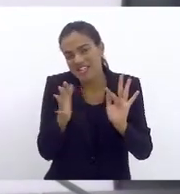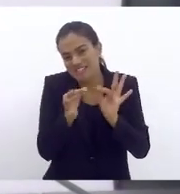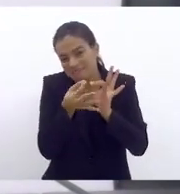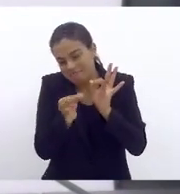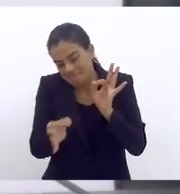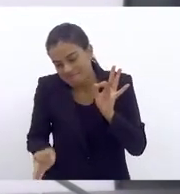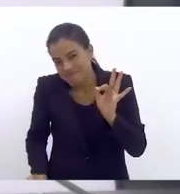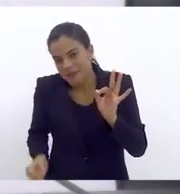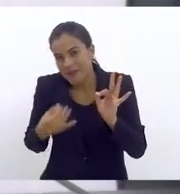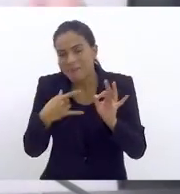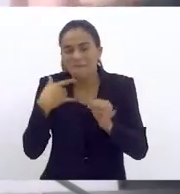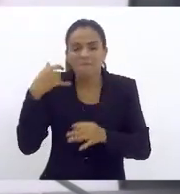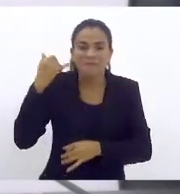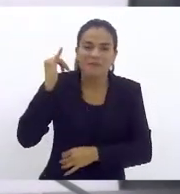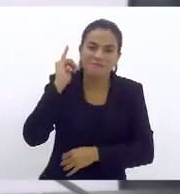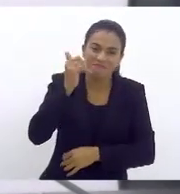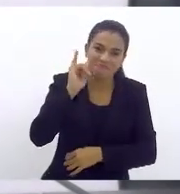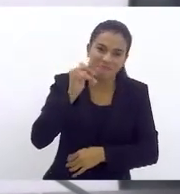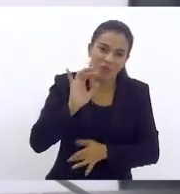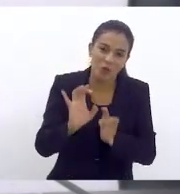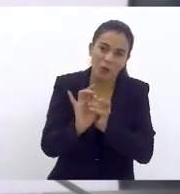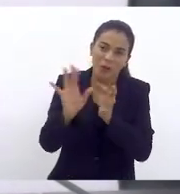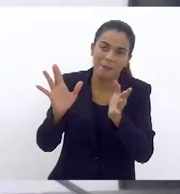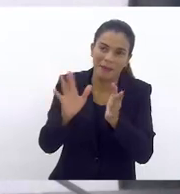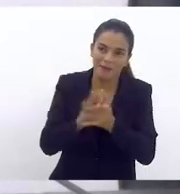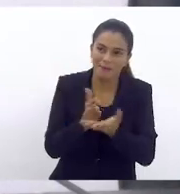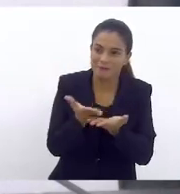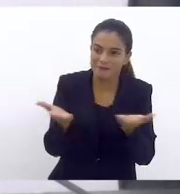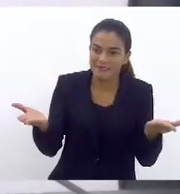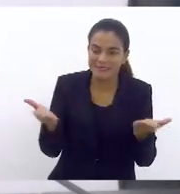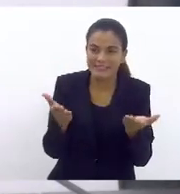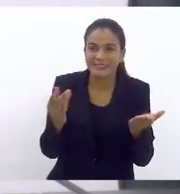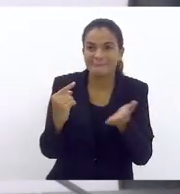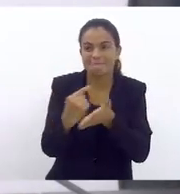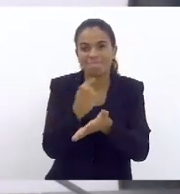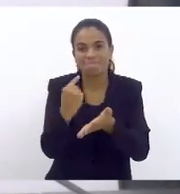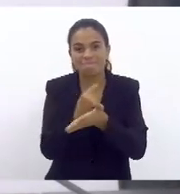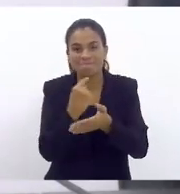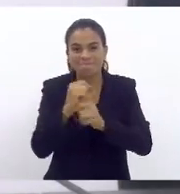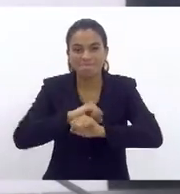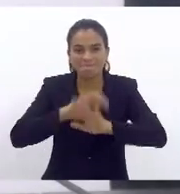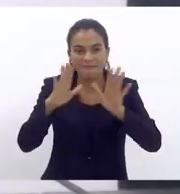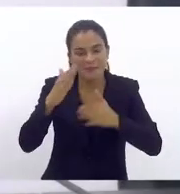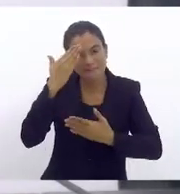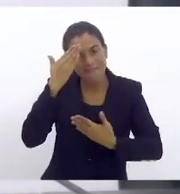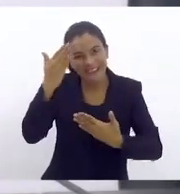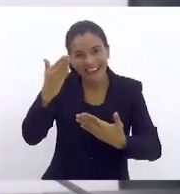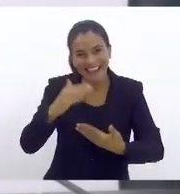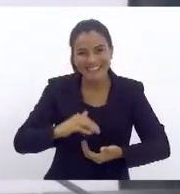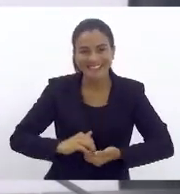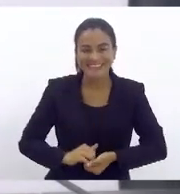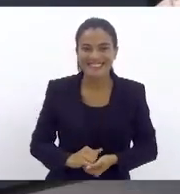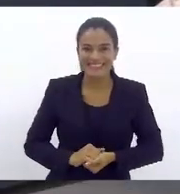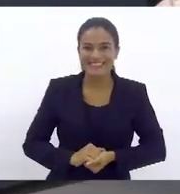as minhas colocações e fica à disposição aqui para o que for necessário esclarecer Muito obrigado